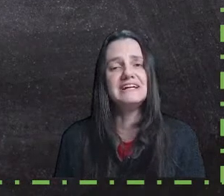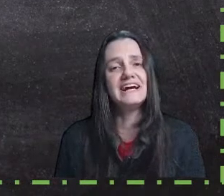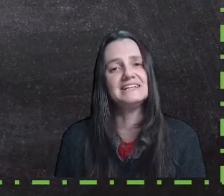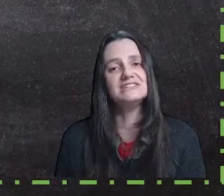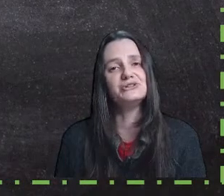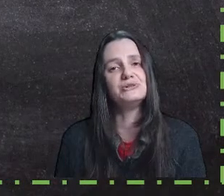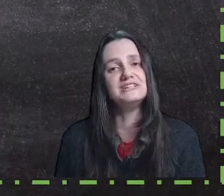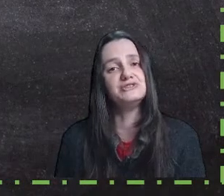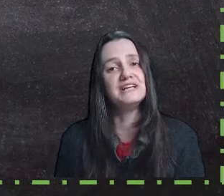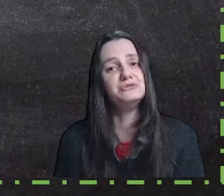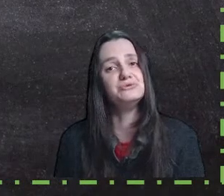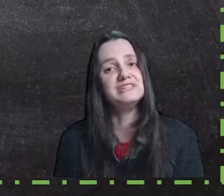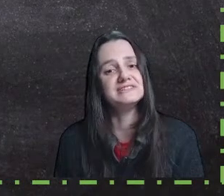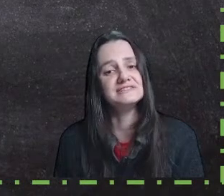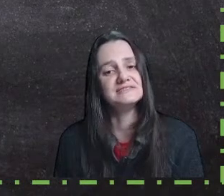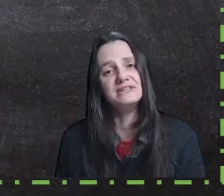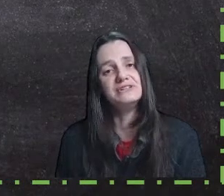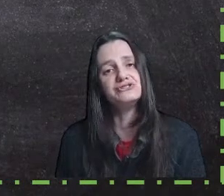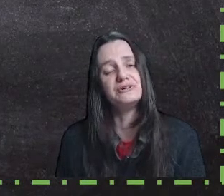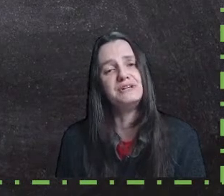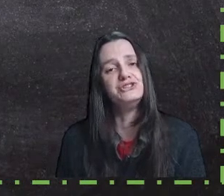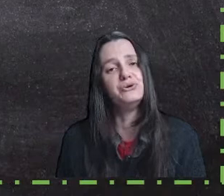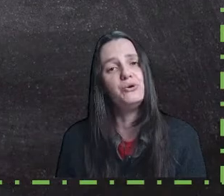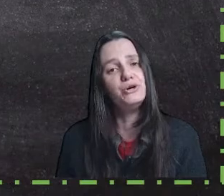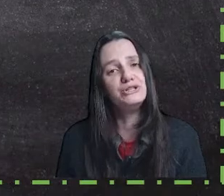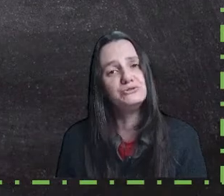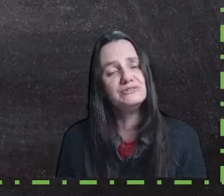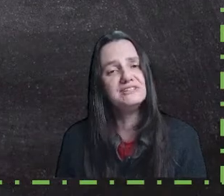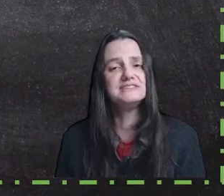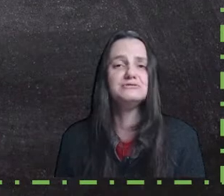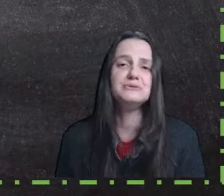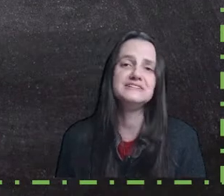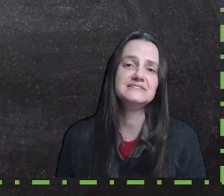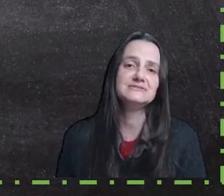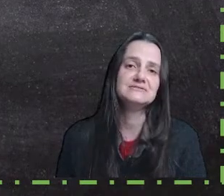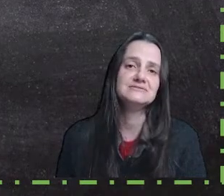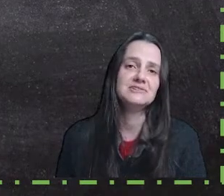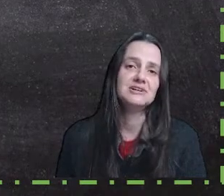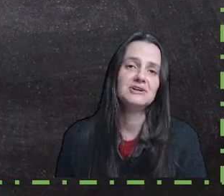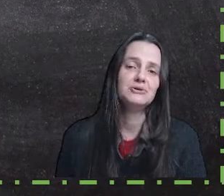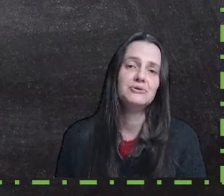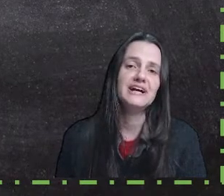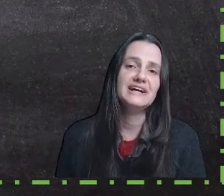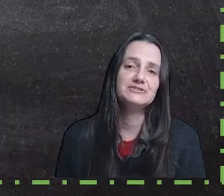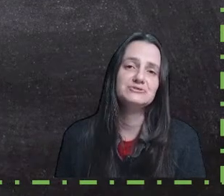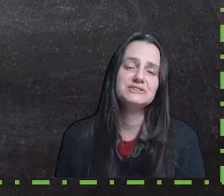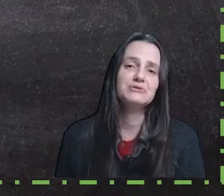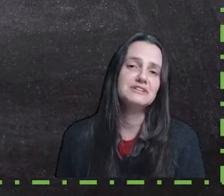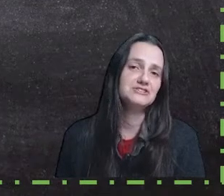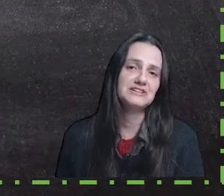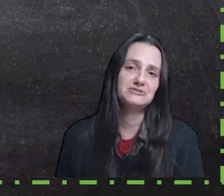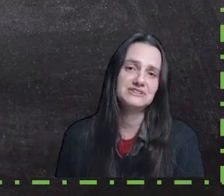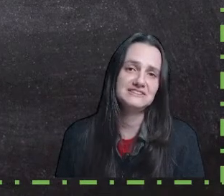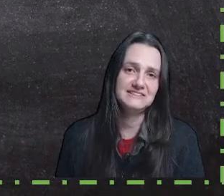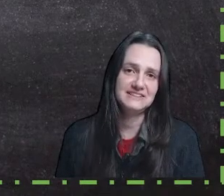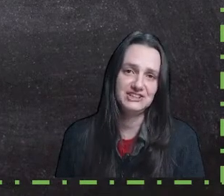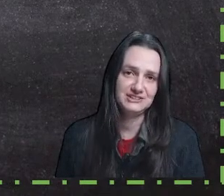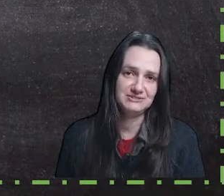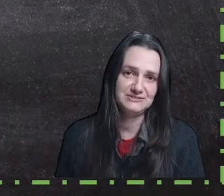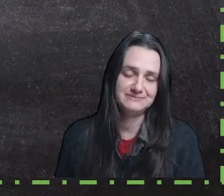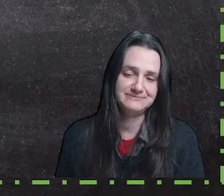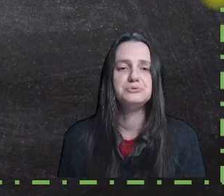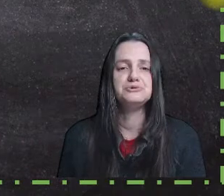todos estão em casa de colecionadores, sendo que somente 8 estão no Brasil. O resto são